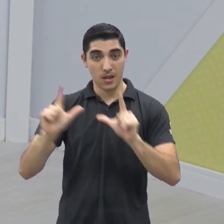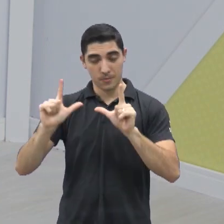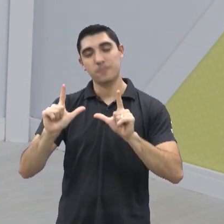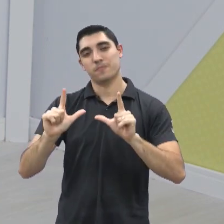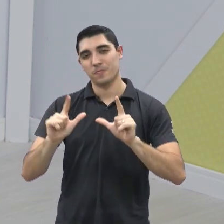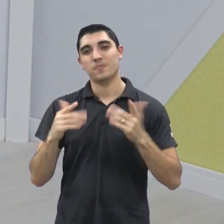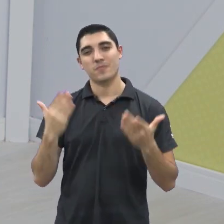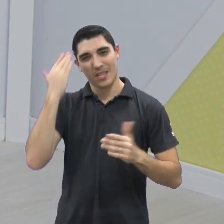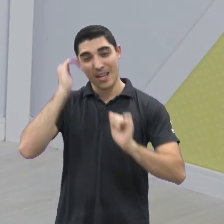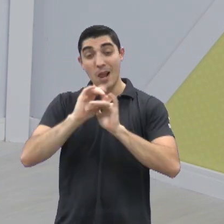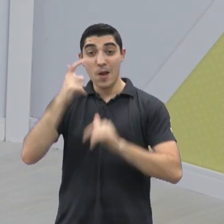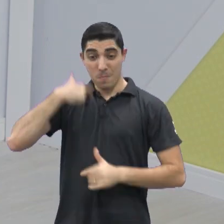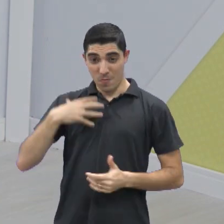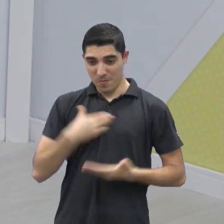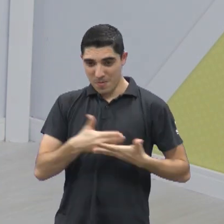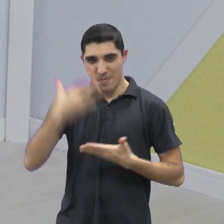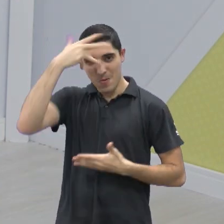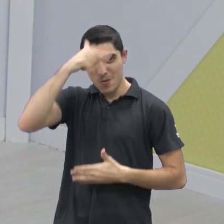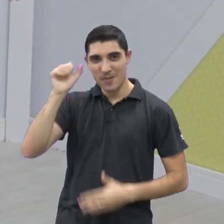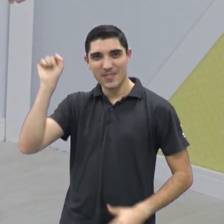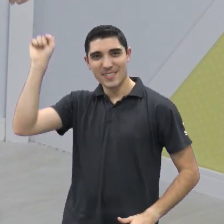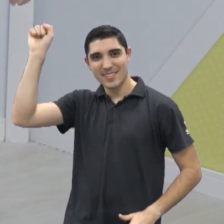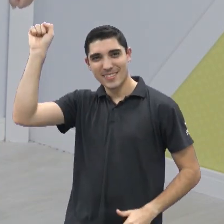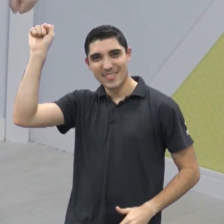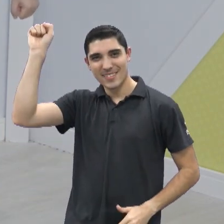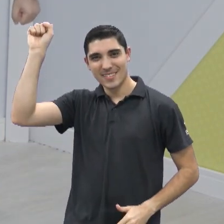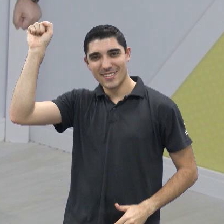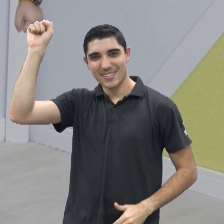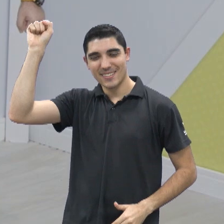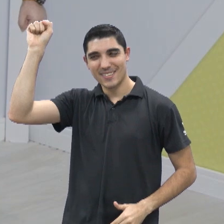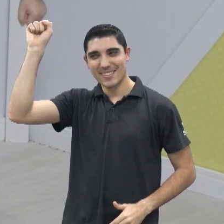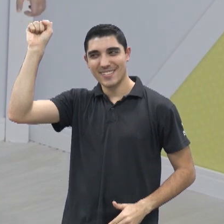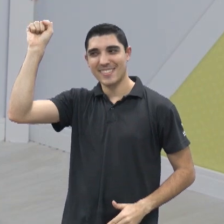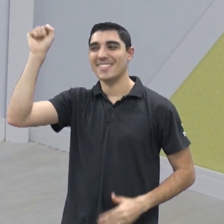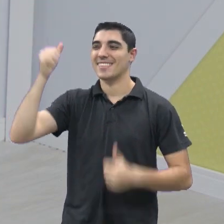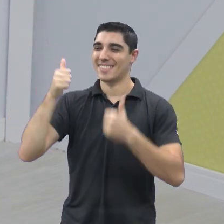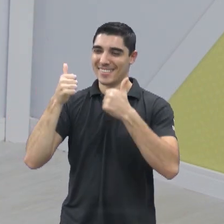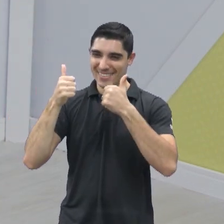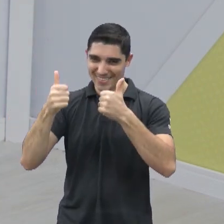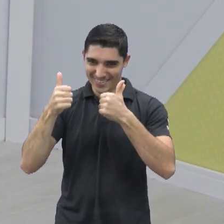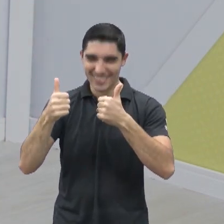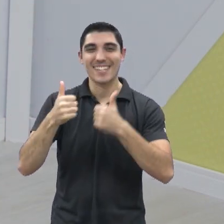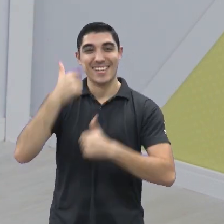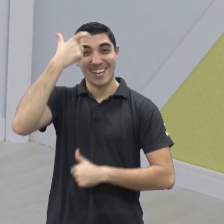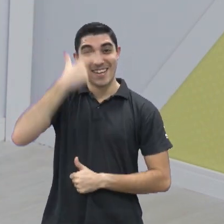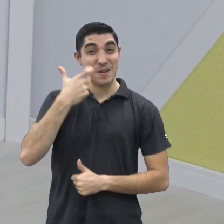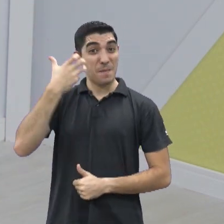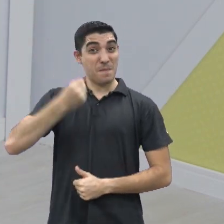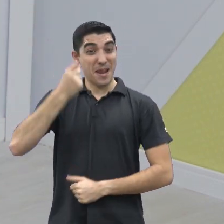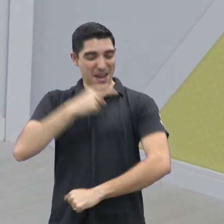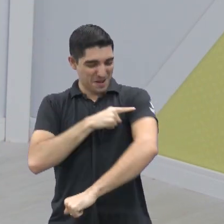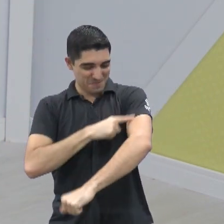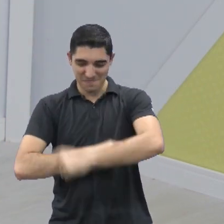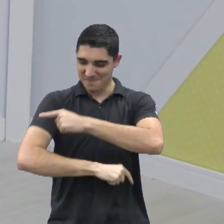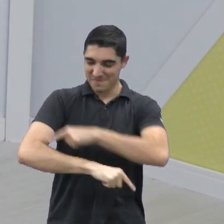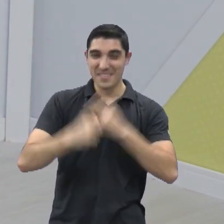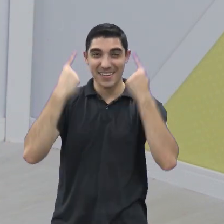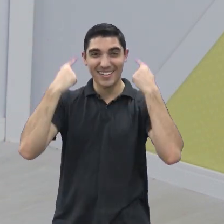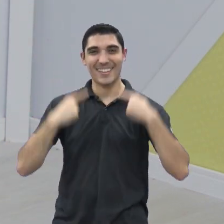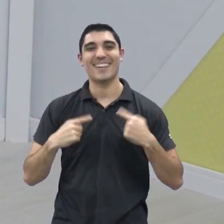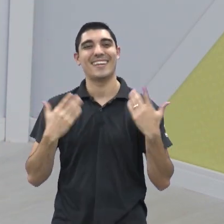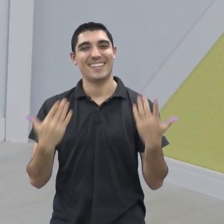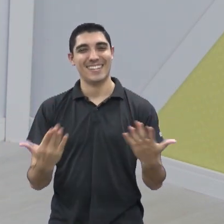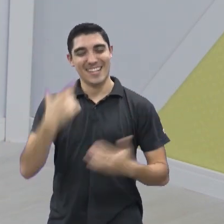o papai do Lorenzo, o nosso mascotinho. Luizão, soquinho no estúdio diferente. Aê, Luizão! O Luizão tá branquinho, tá corado ali. Que beleza, Luizão, um